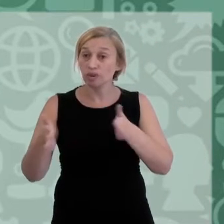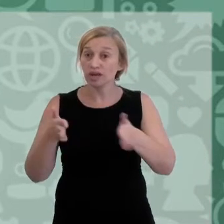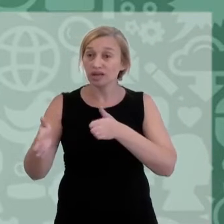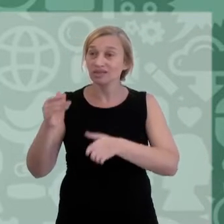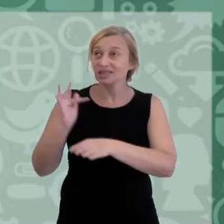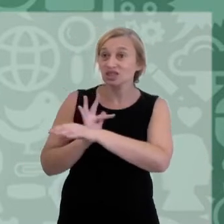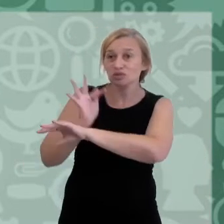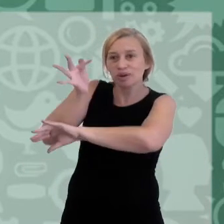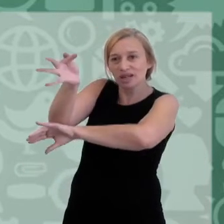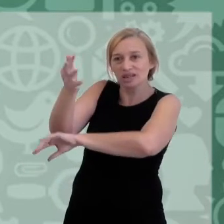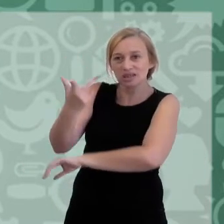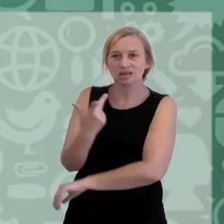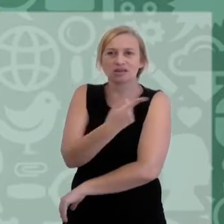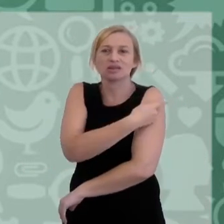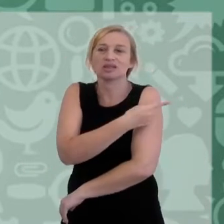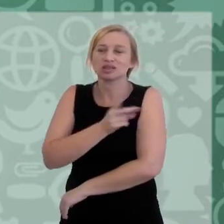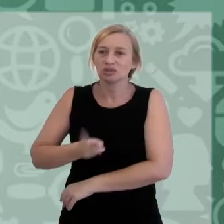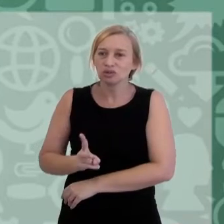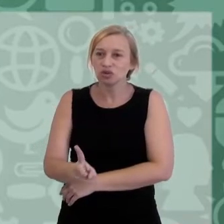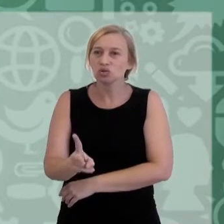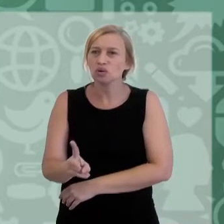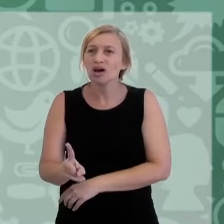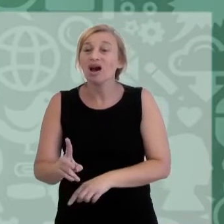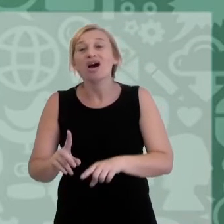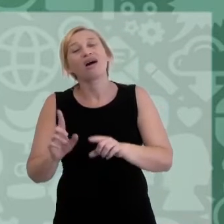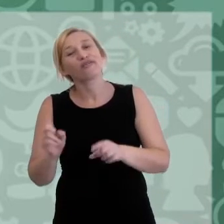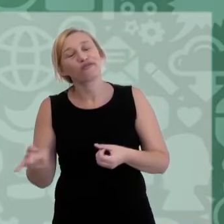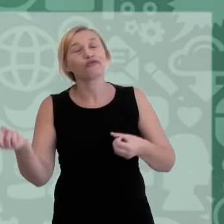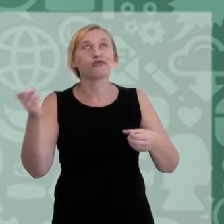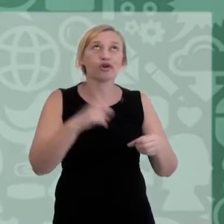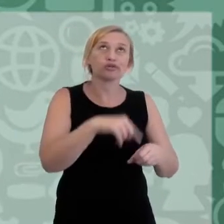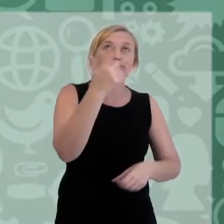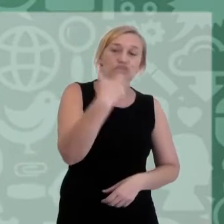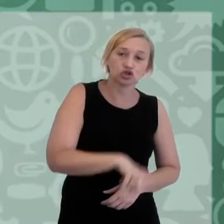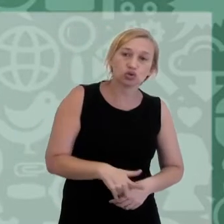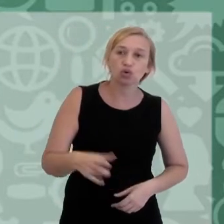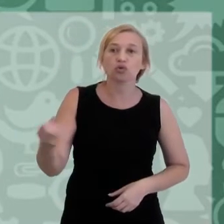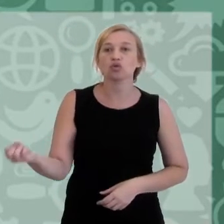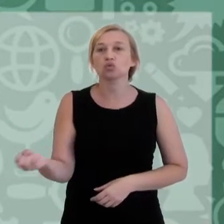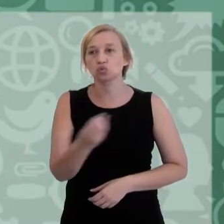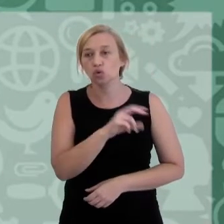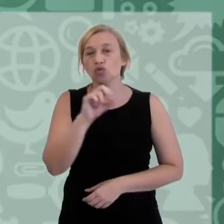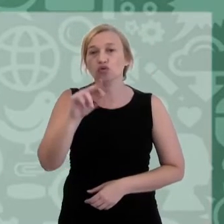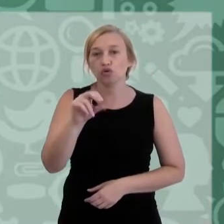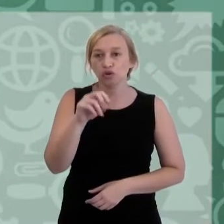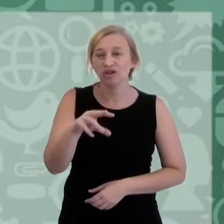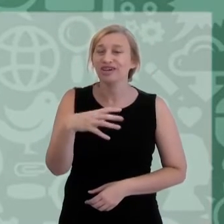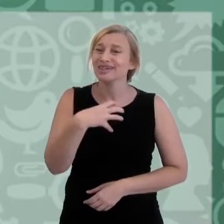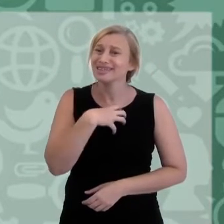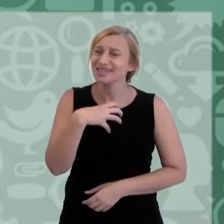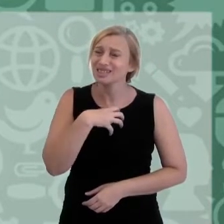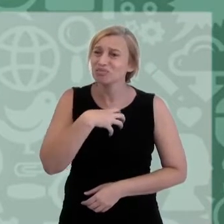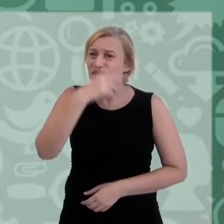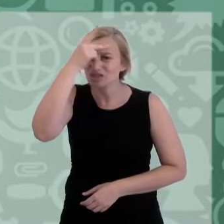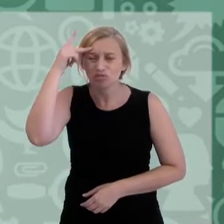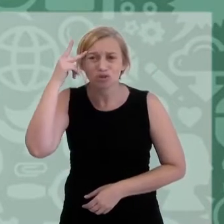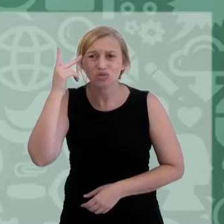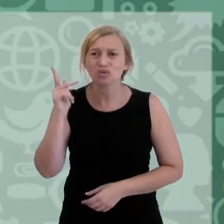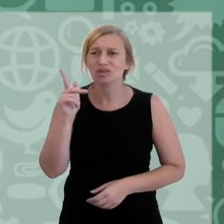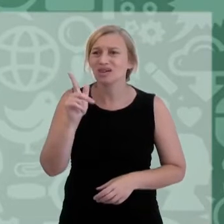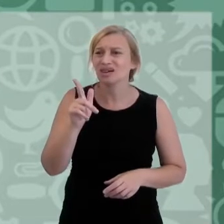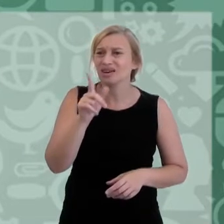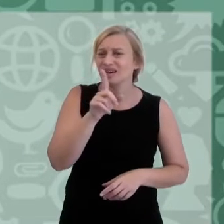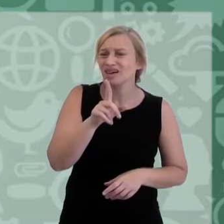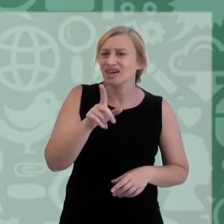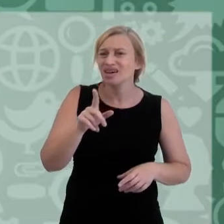de esperança com a vacina, que ele permanece, obviamente, e aí volta essa onda com novas variantes. Então, o sentimento das pessoas